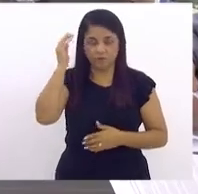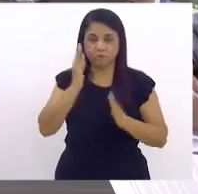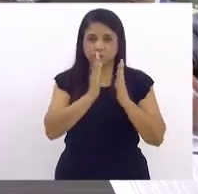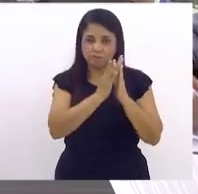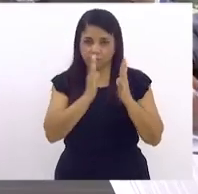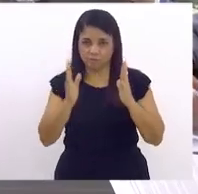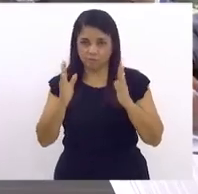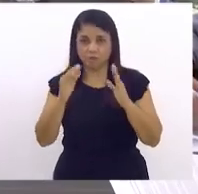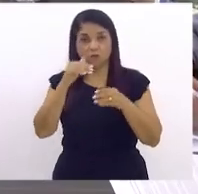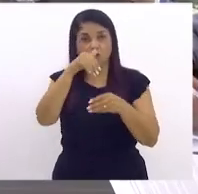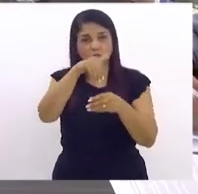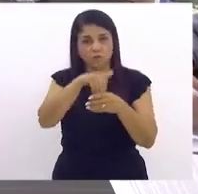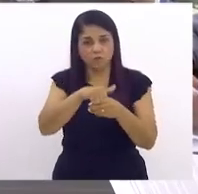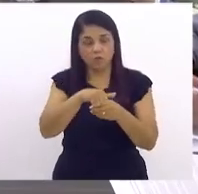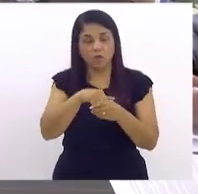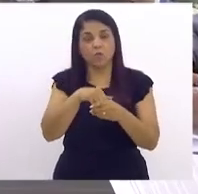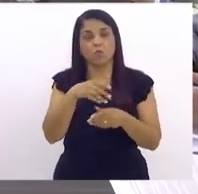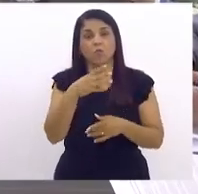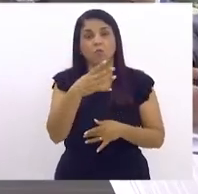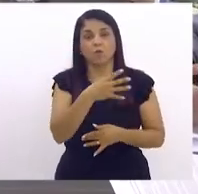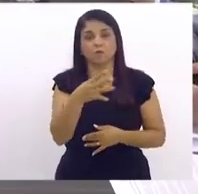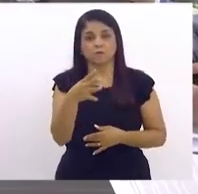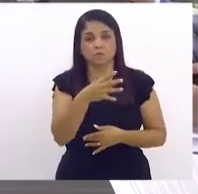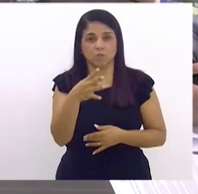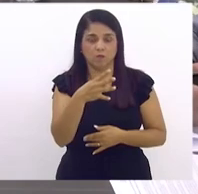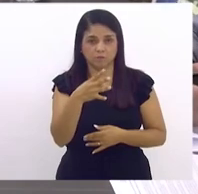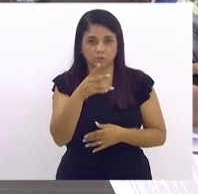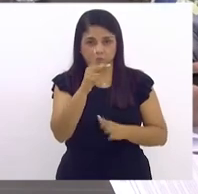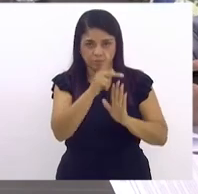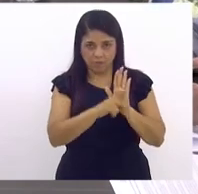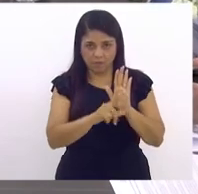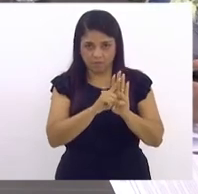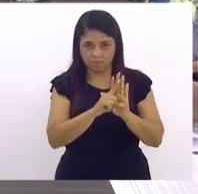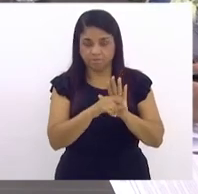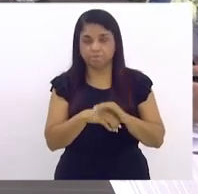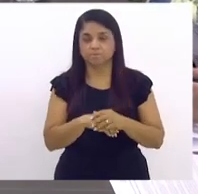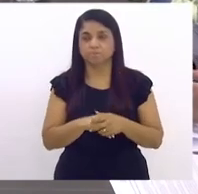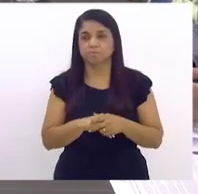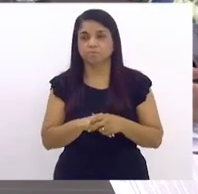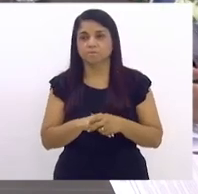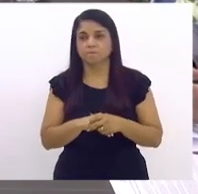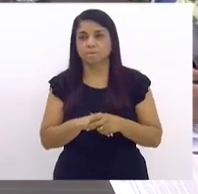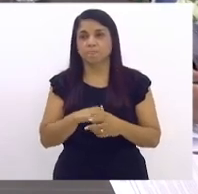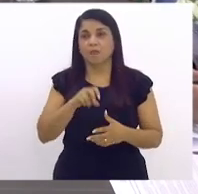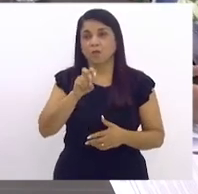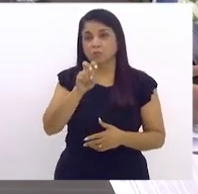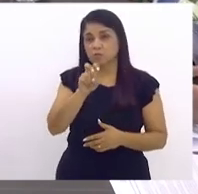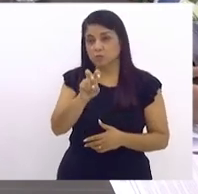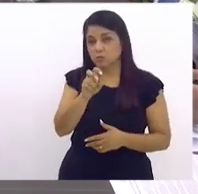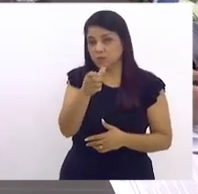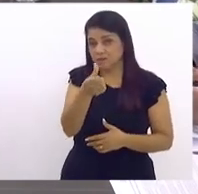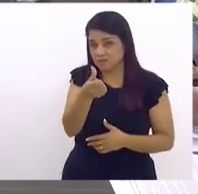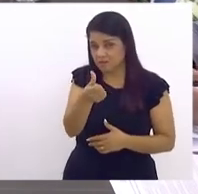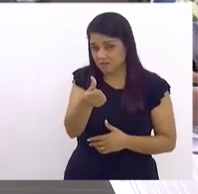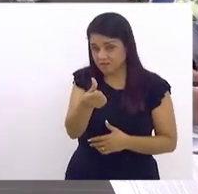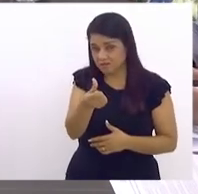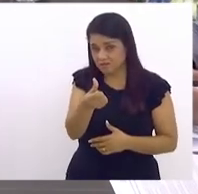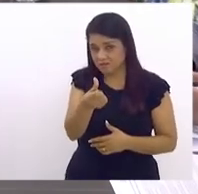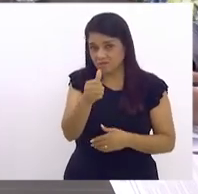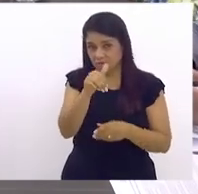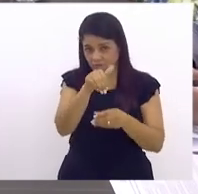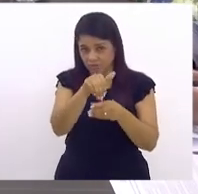votar o item 44, por gentileza. Tá. Votar só o 56 que a gente fez apartado. Ok.